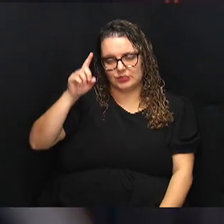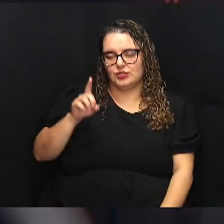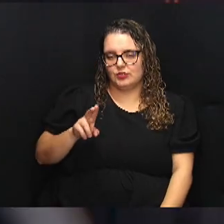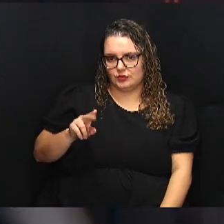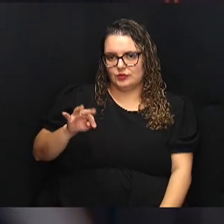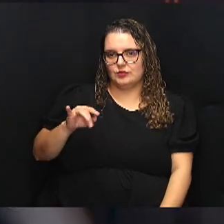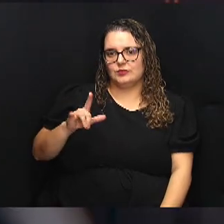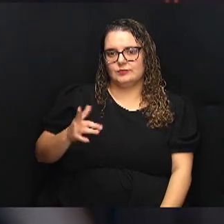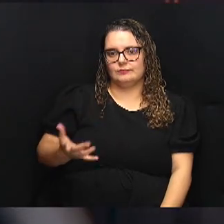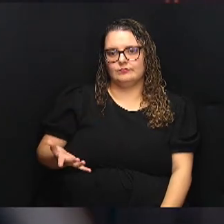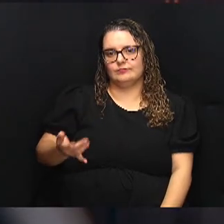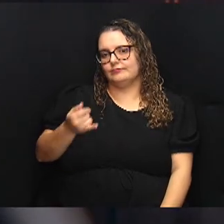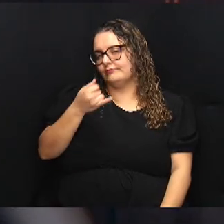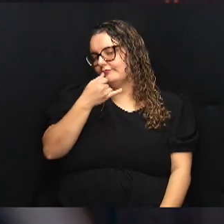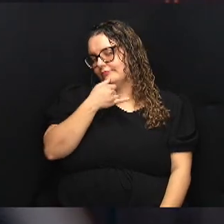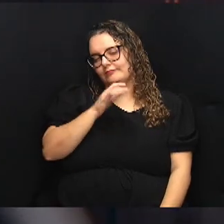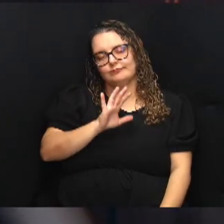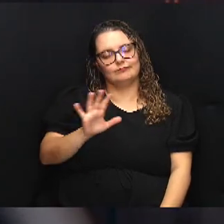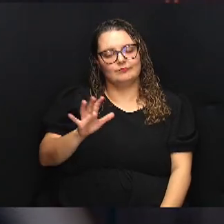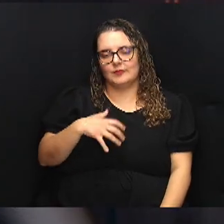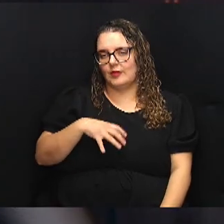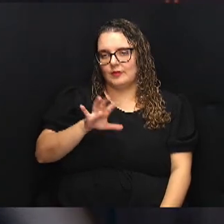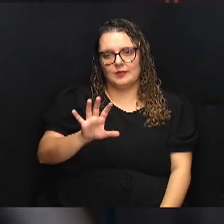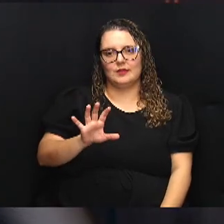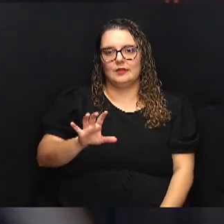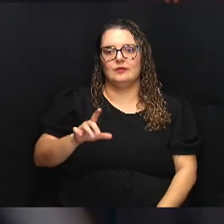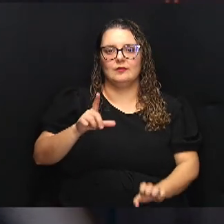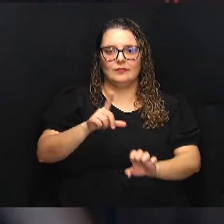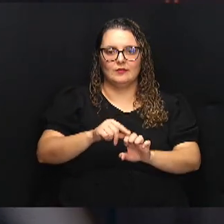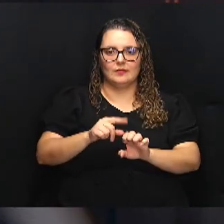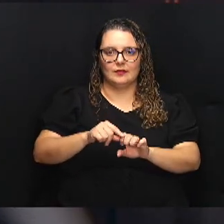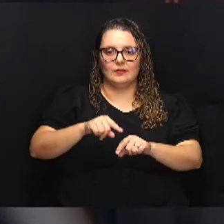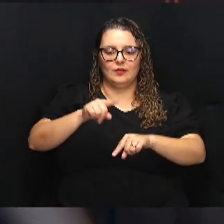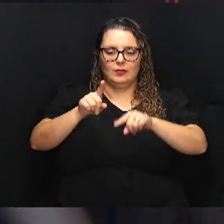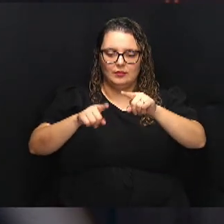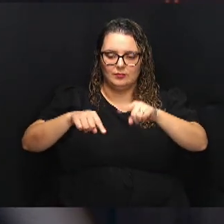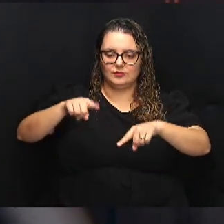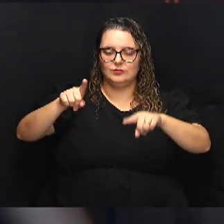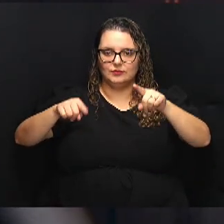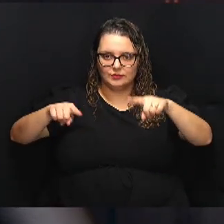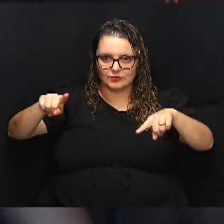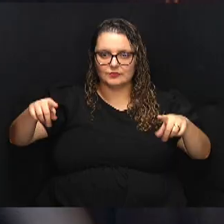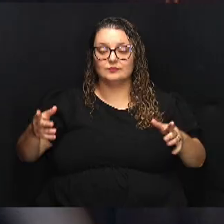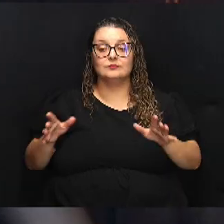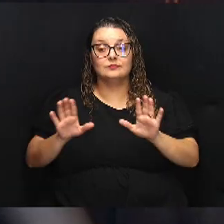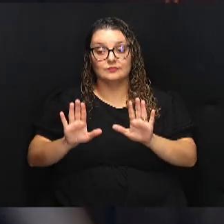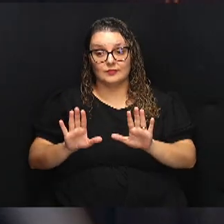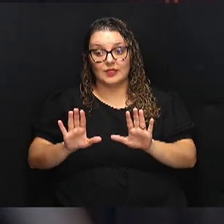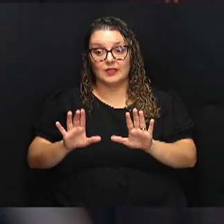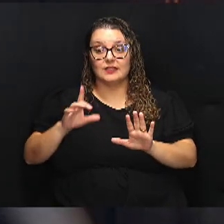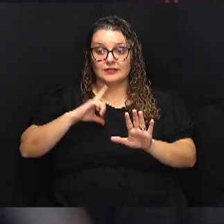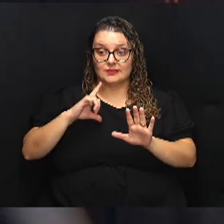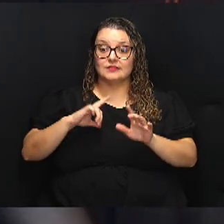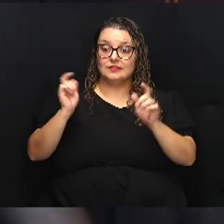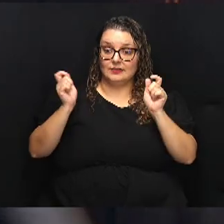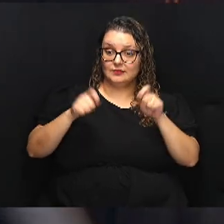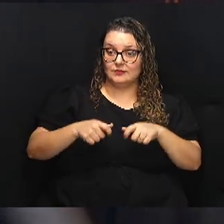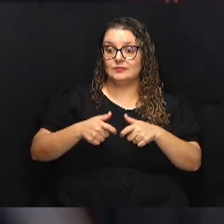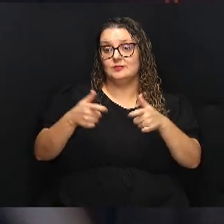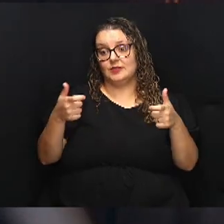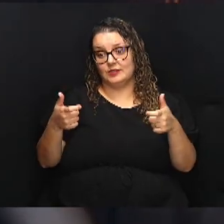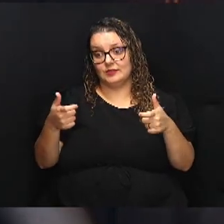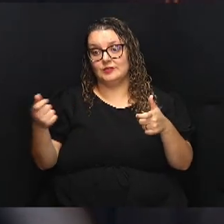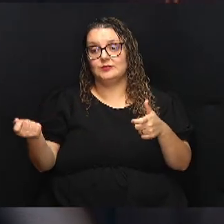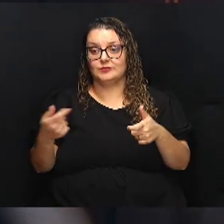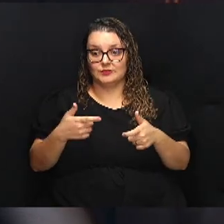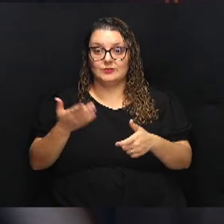Infelizmente não é para você. O empreender ele é uma oscilação, mas ele tem um potencial muito maior do que